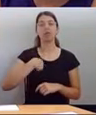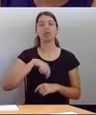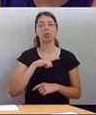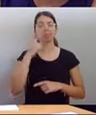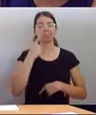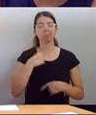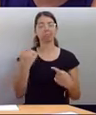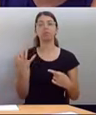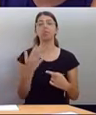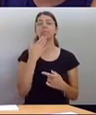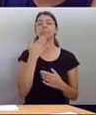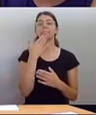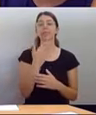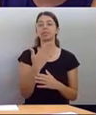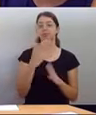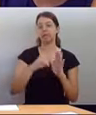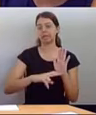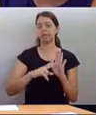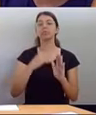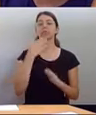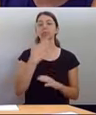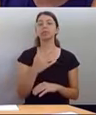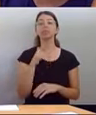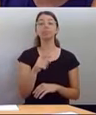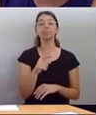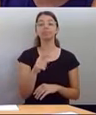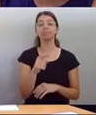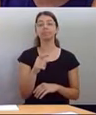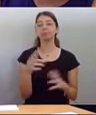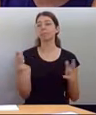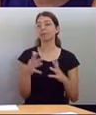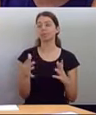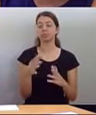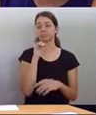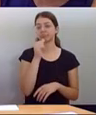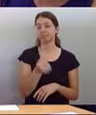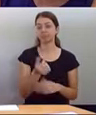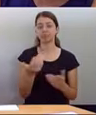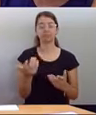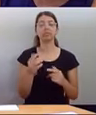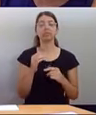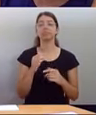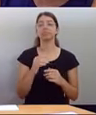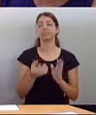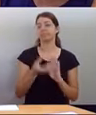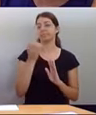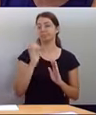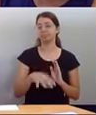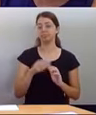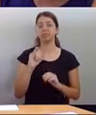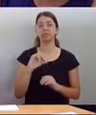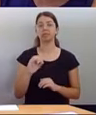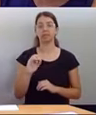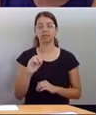requerimento que não obteve a maioria, foi chumbado pelo INOV